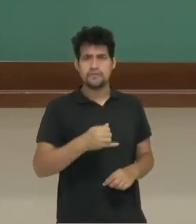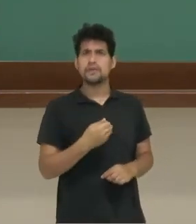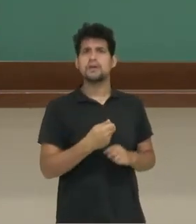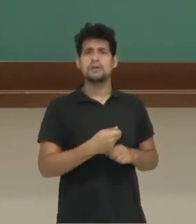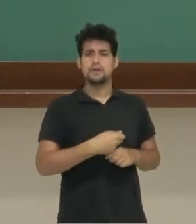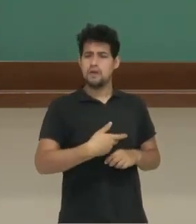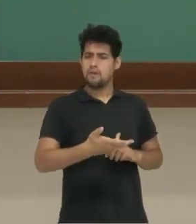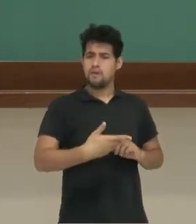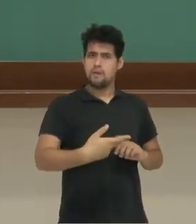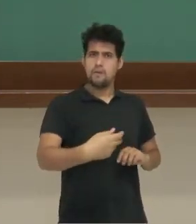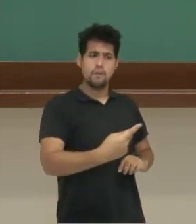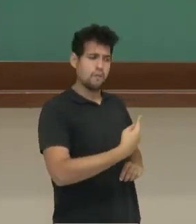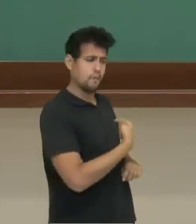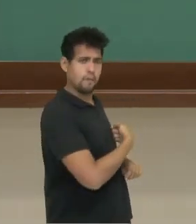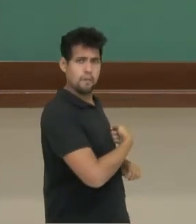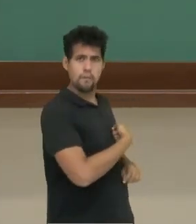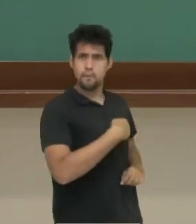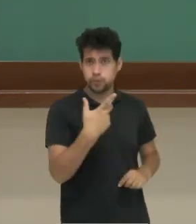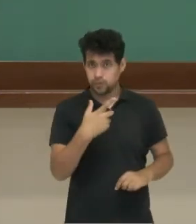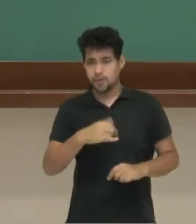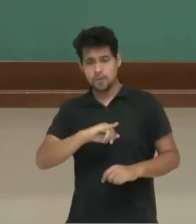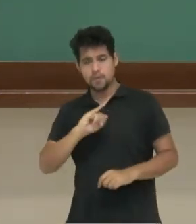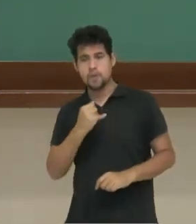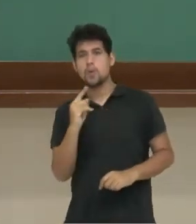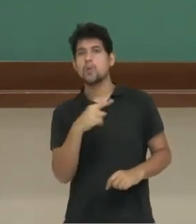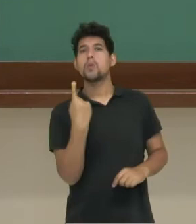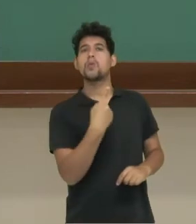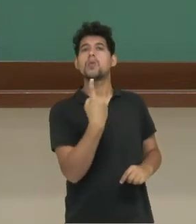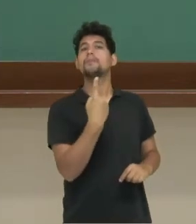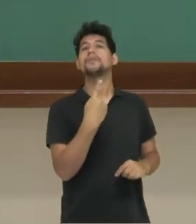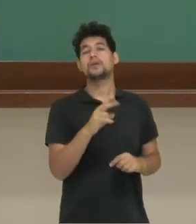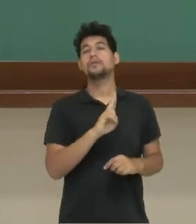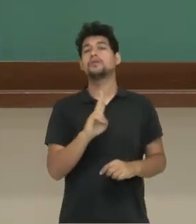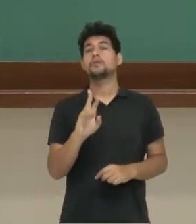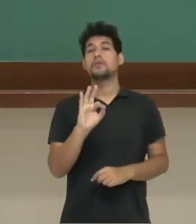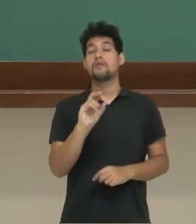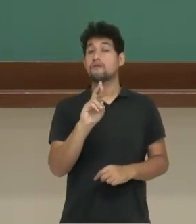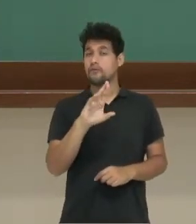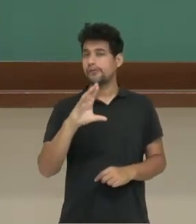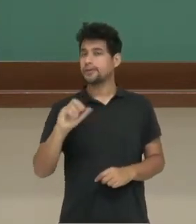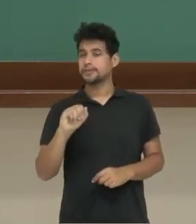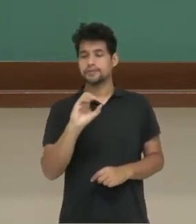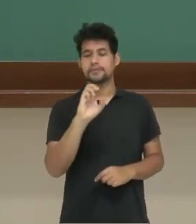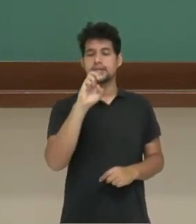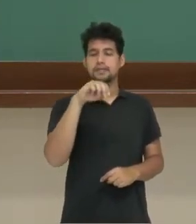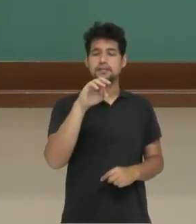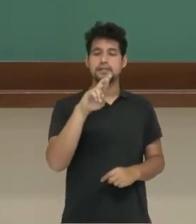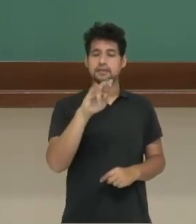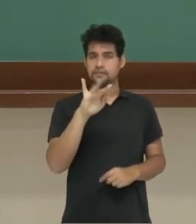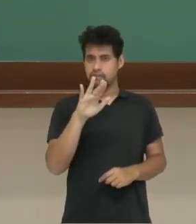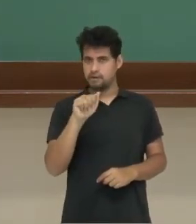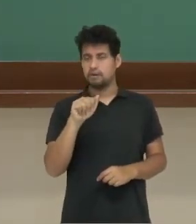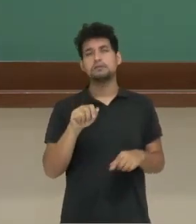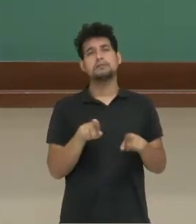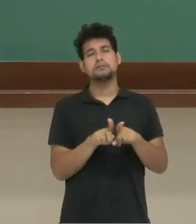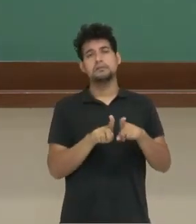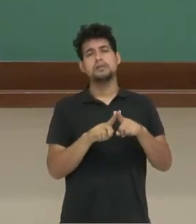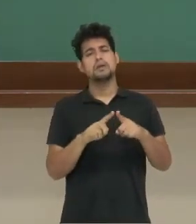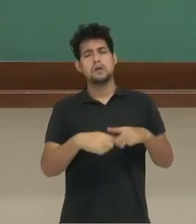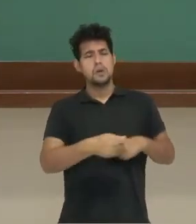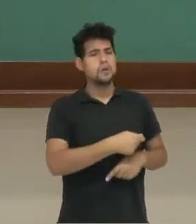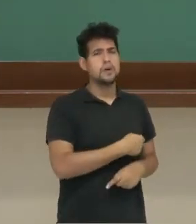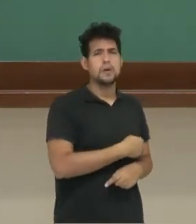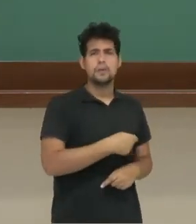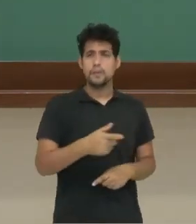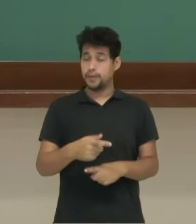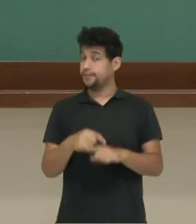você dá no giro para que ele vá mais longe, ok? Exatamente por ter esse movimento de giro é que é